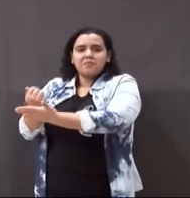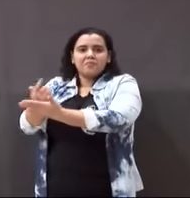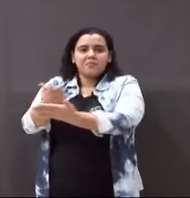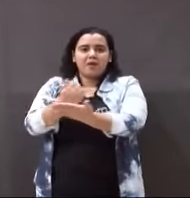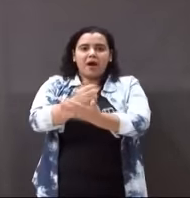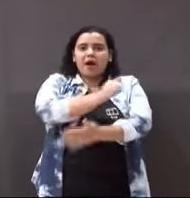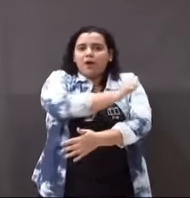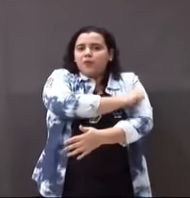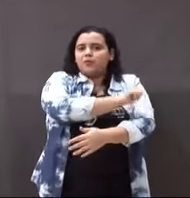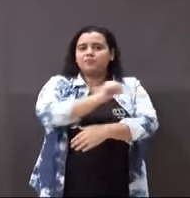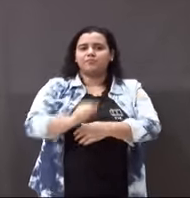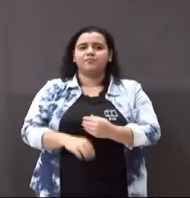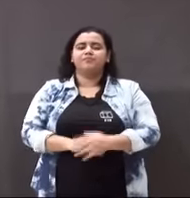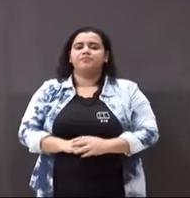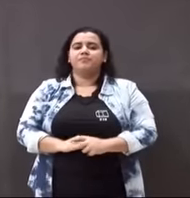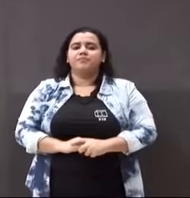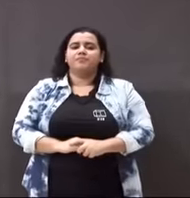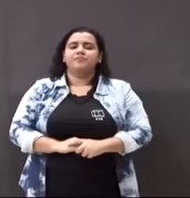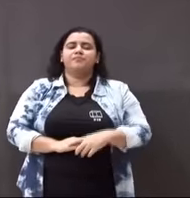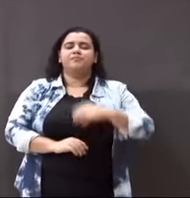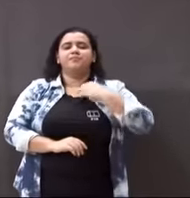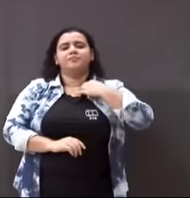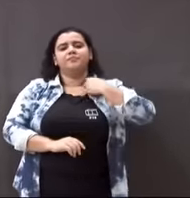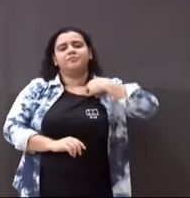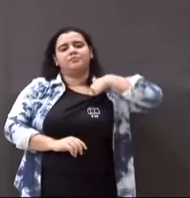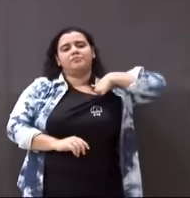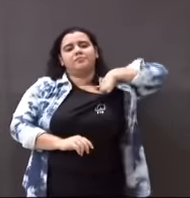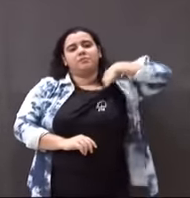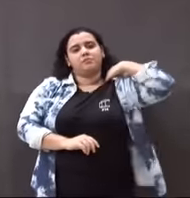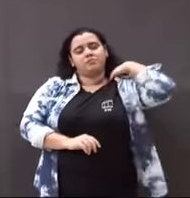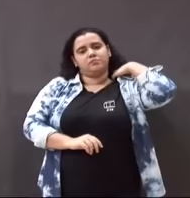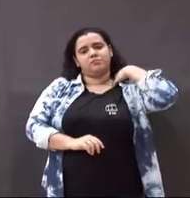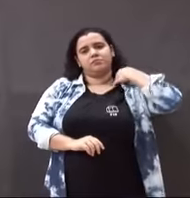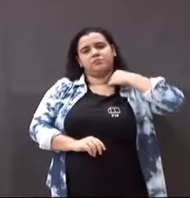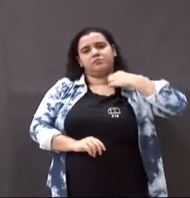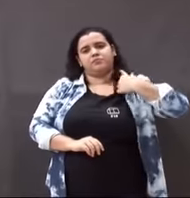e hoje ele já não vende mais casas.